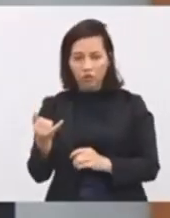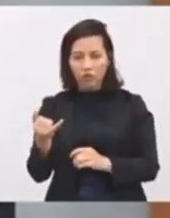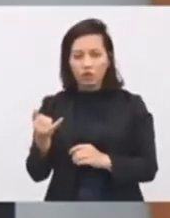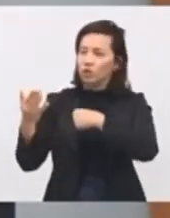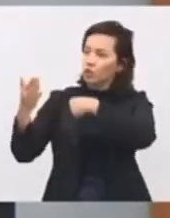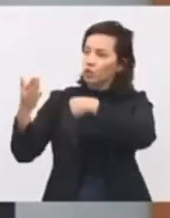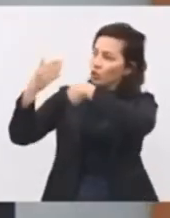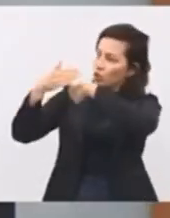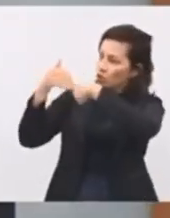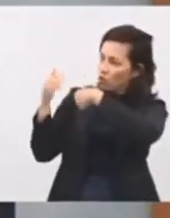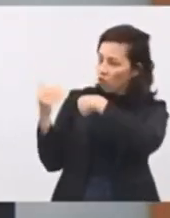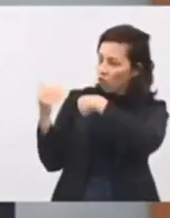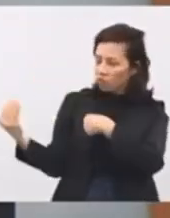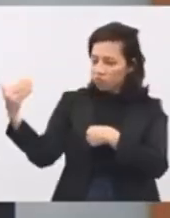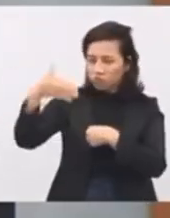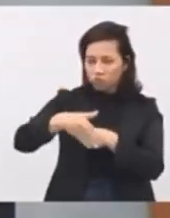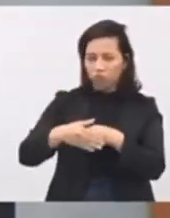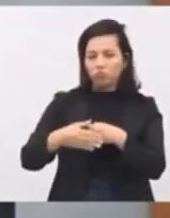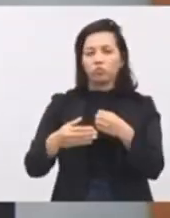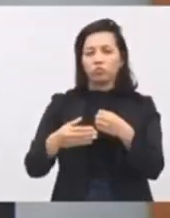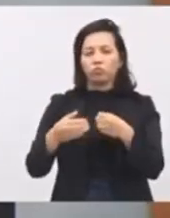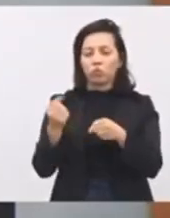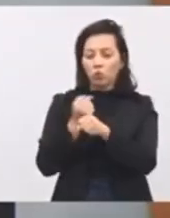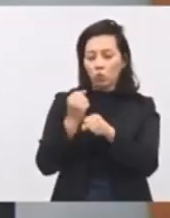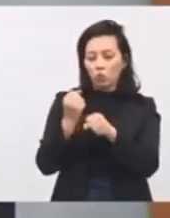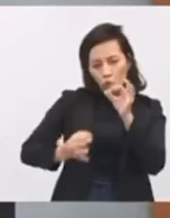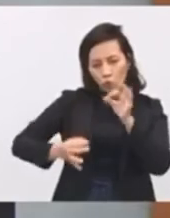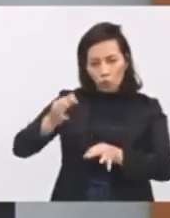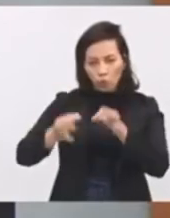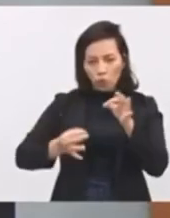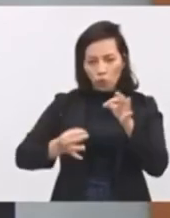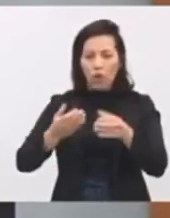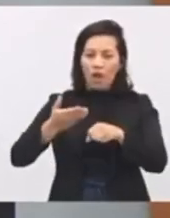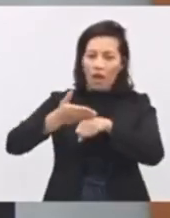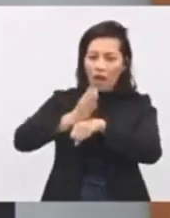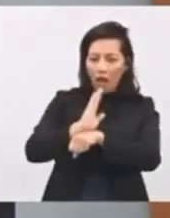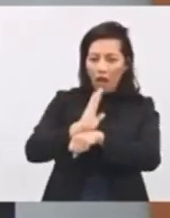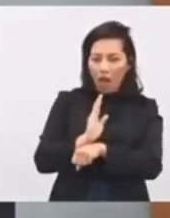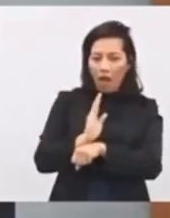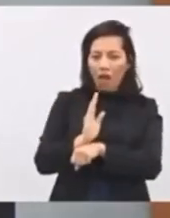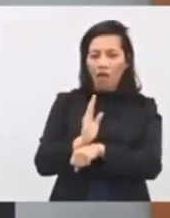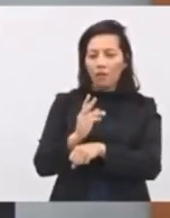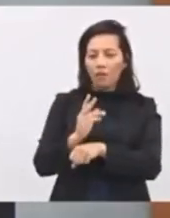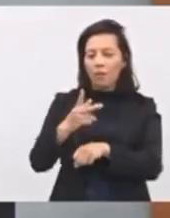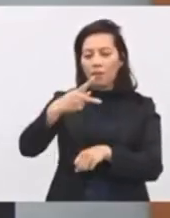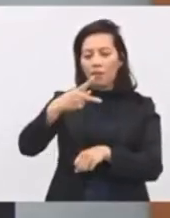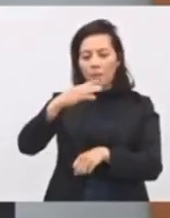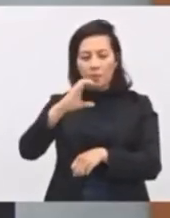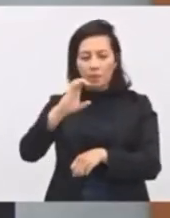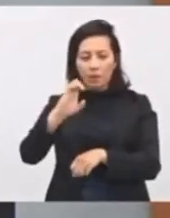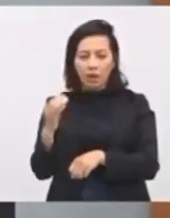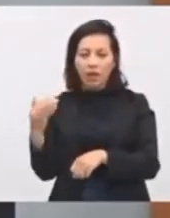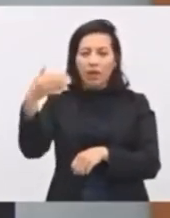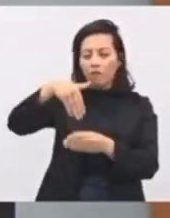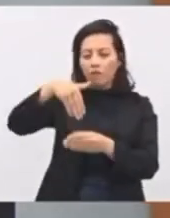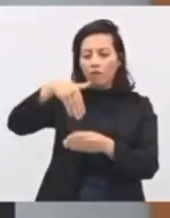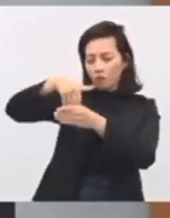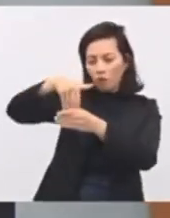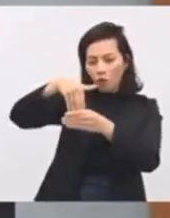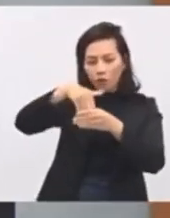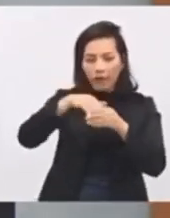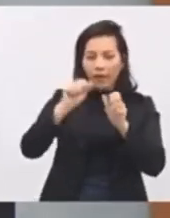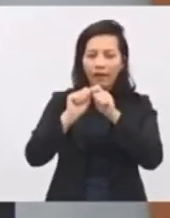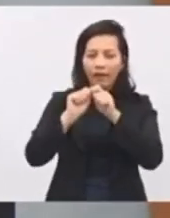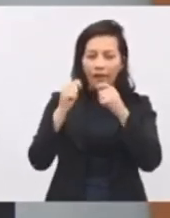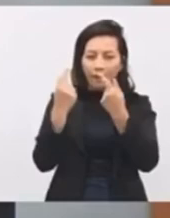autoconvocarem a Comissão de Constituição e Justiça a aprovar um parecer à PEC e ela vir para plenário